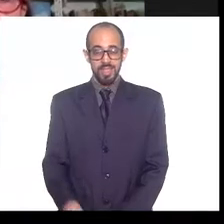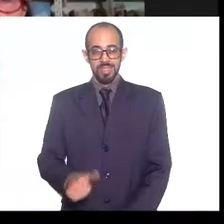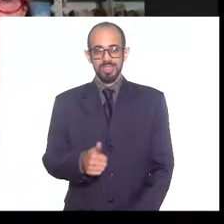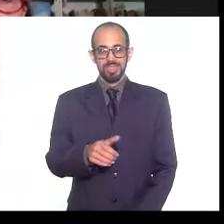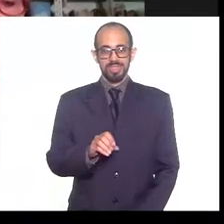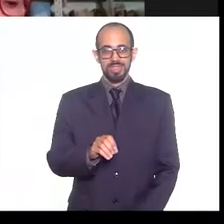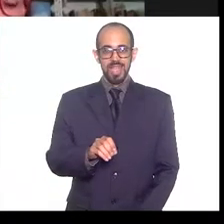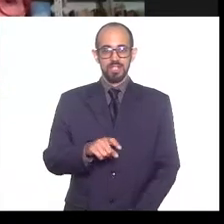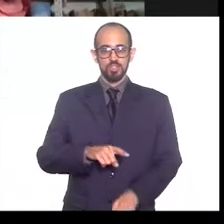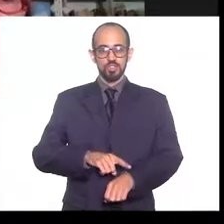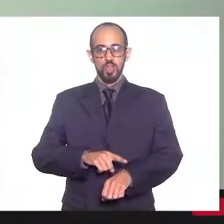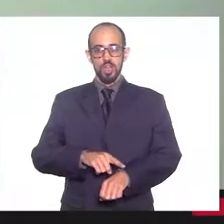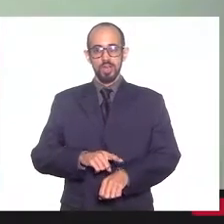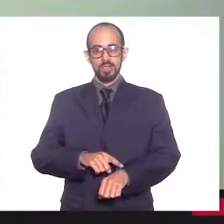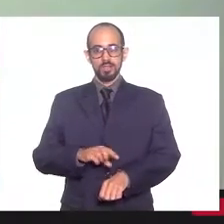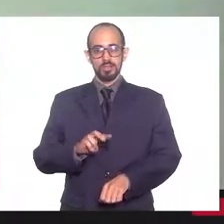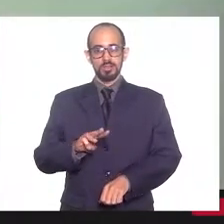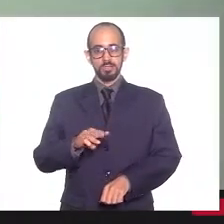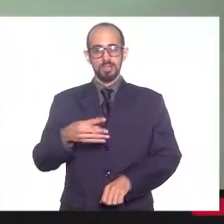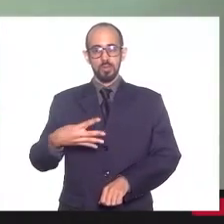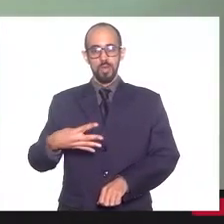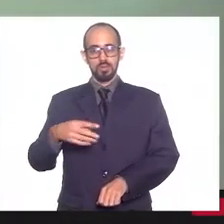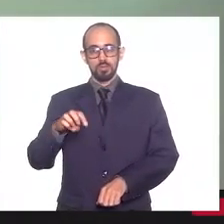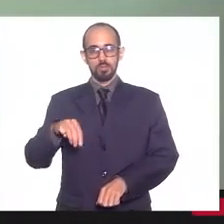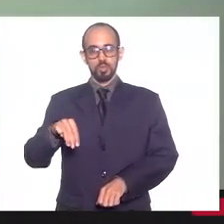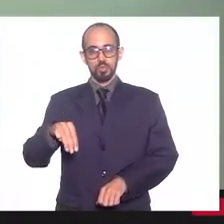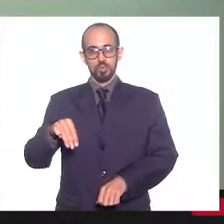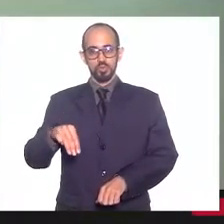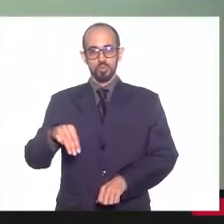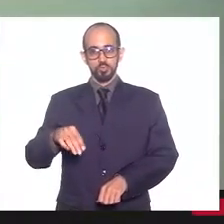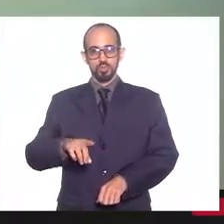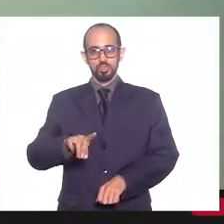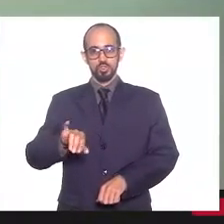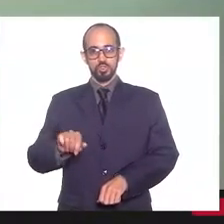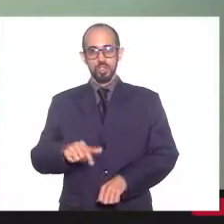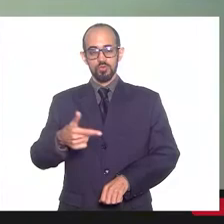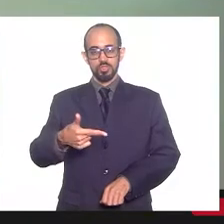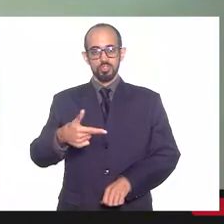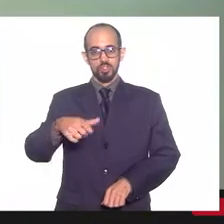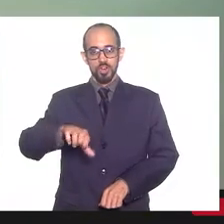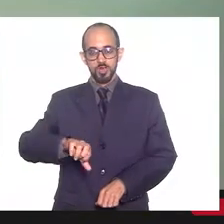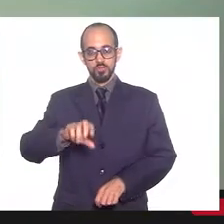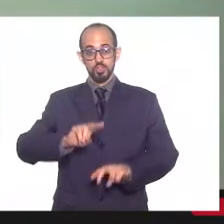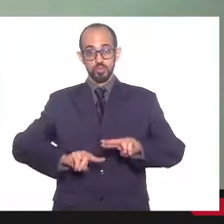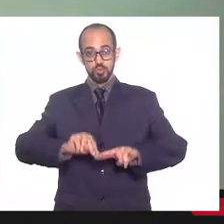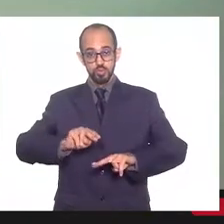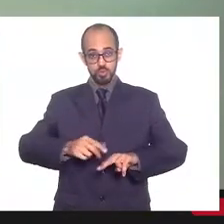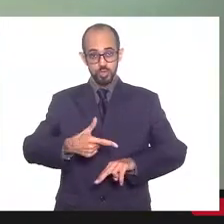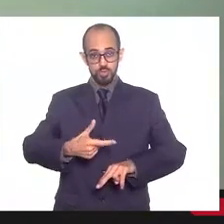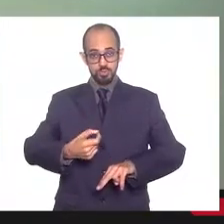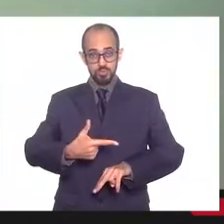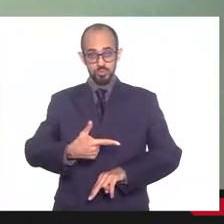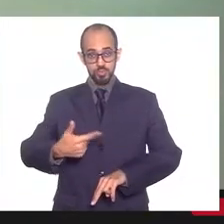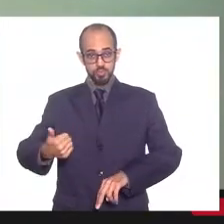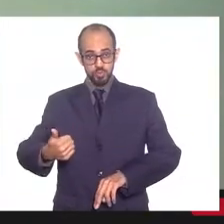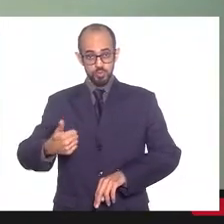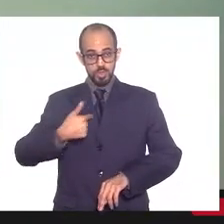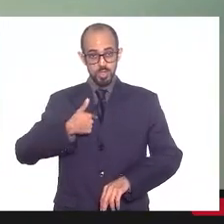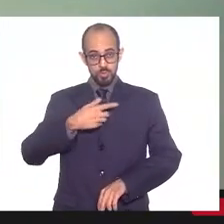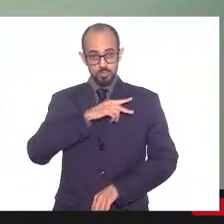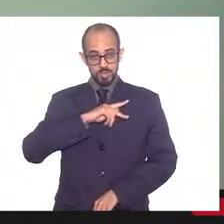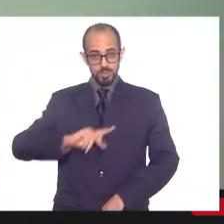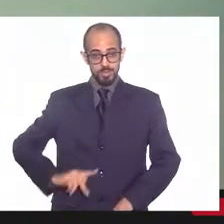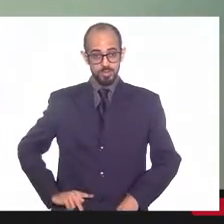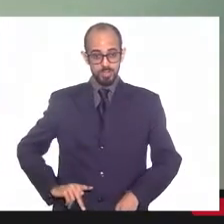às 10 horas e 34 minutos do dia 29 de junho de 2021, na condição de presidente da